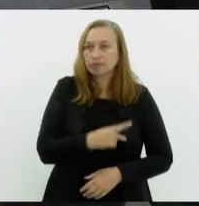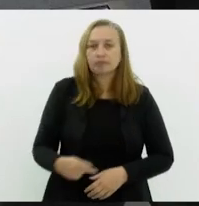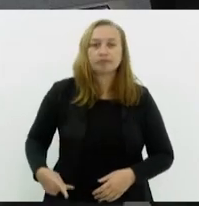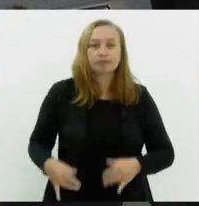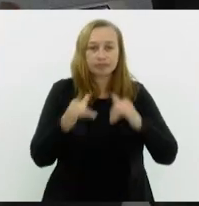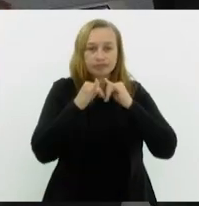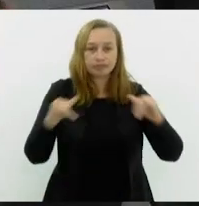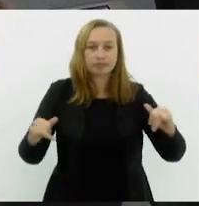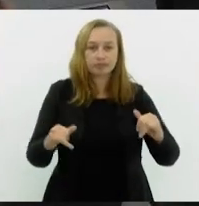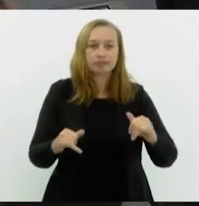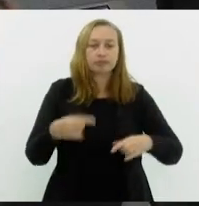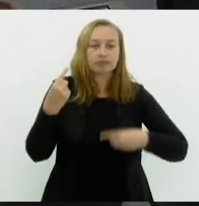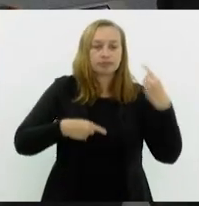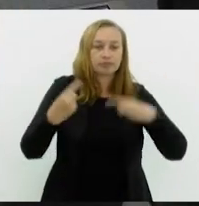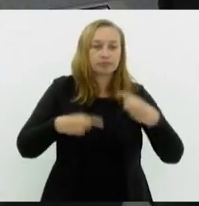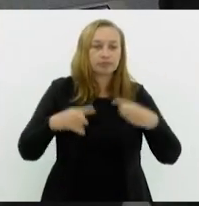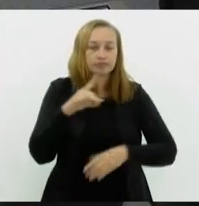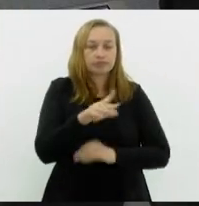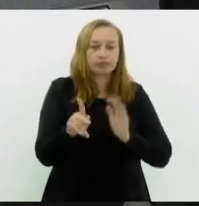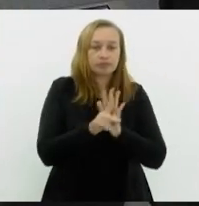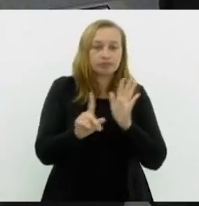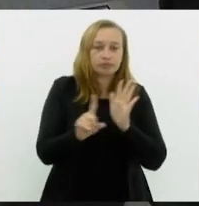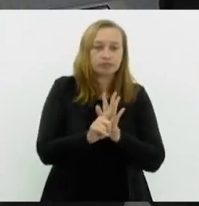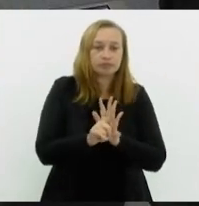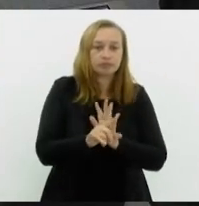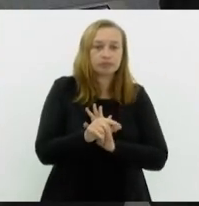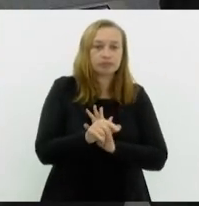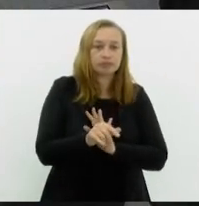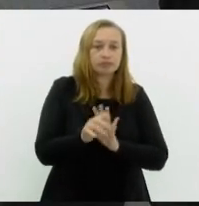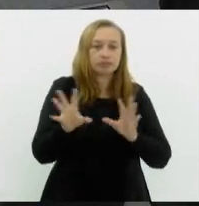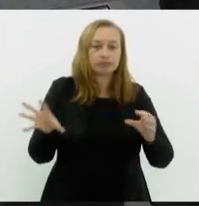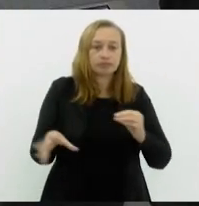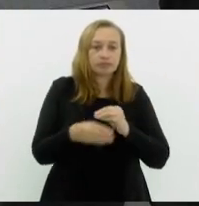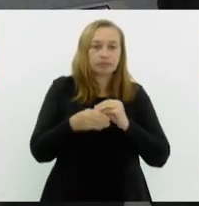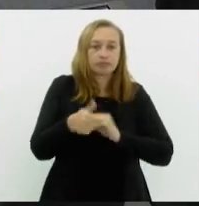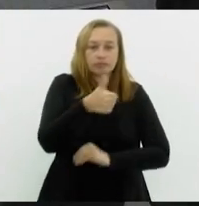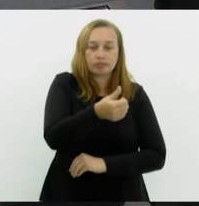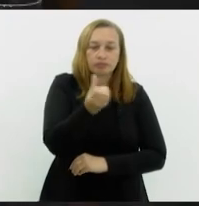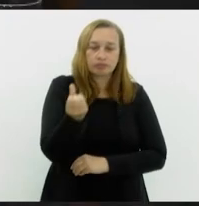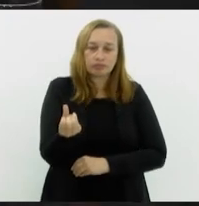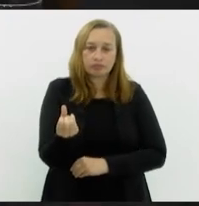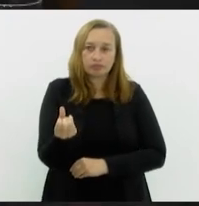em regime de urgência, em discussão única, projeto de lei complementar número